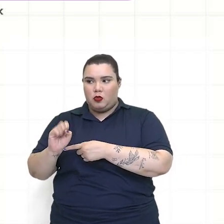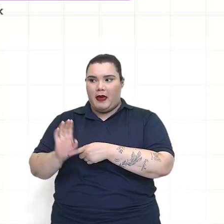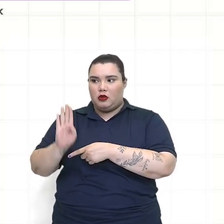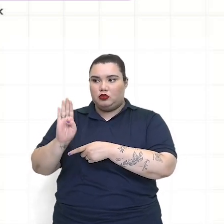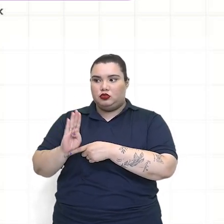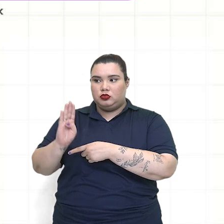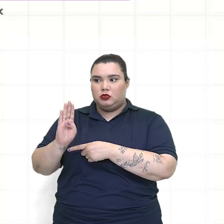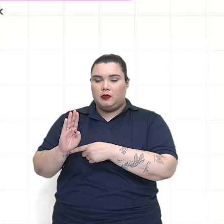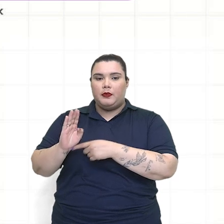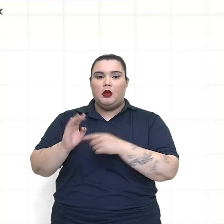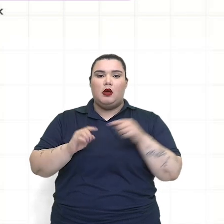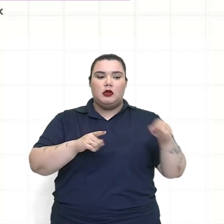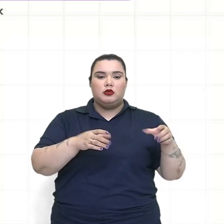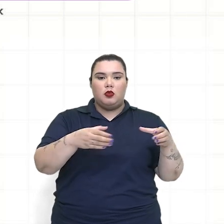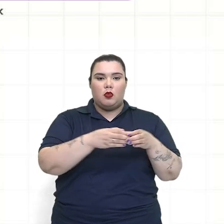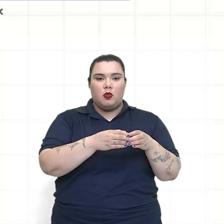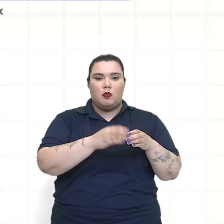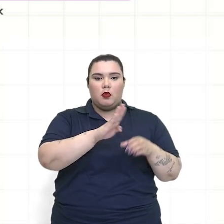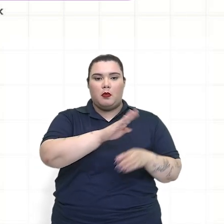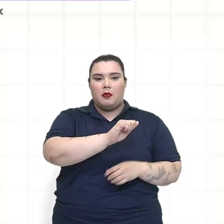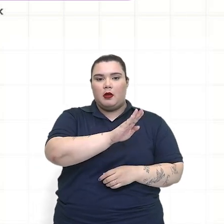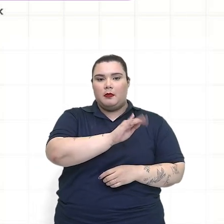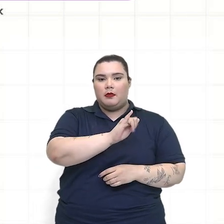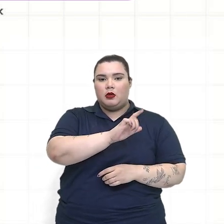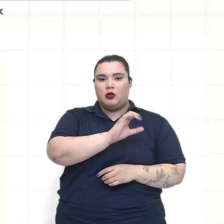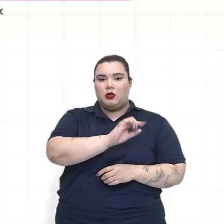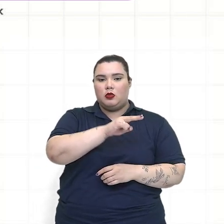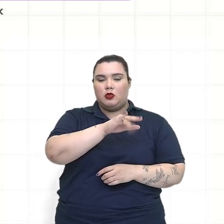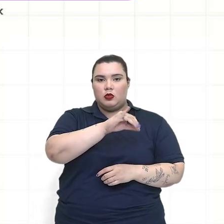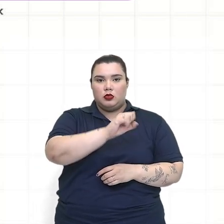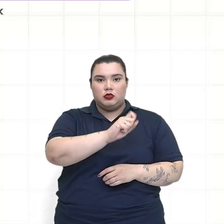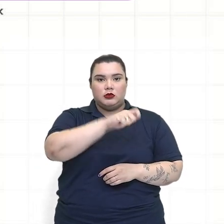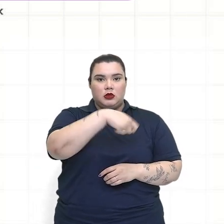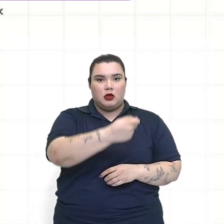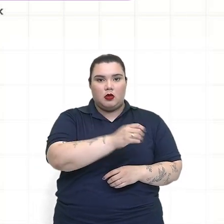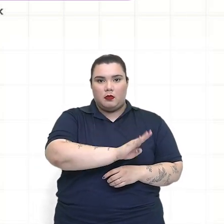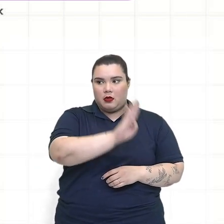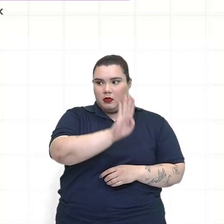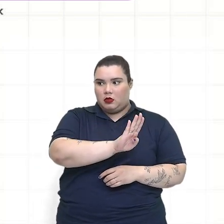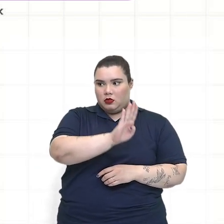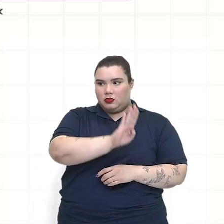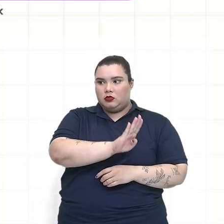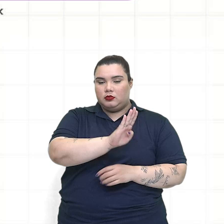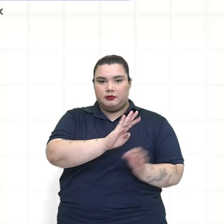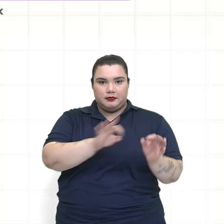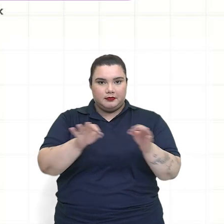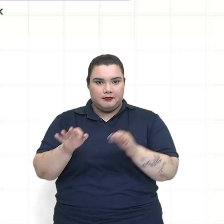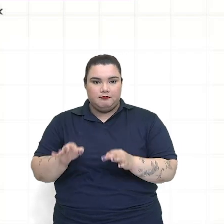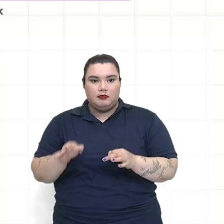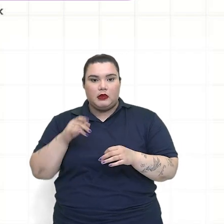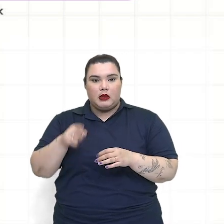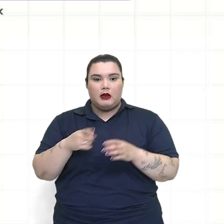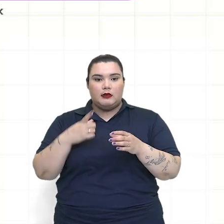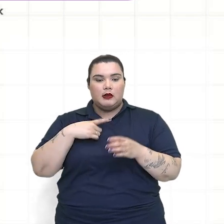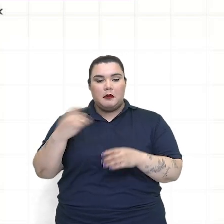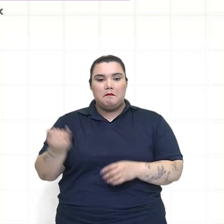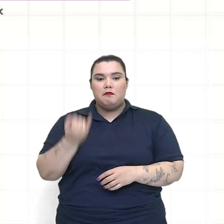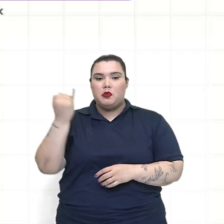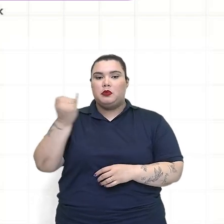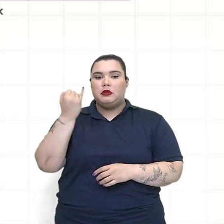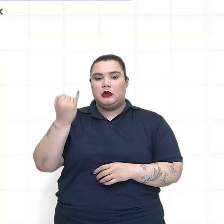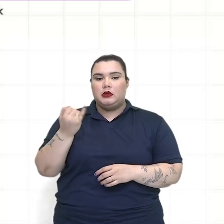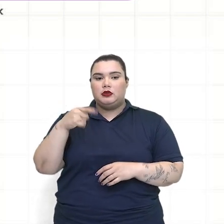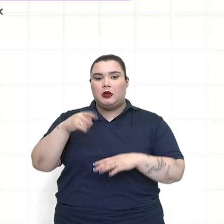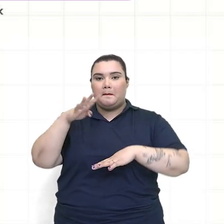tiveram um papel fundamental no desenvolvimento da matemática grega, certo? Esse povo aqui,